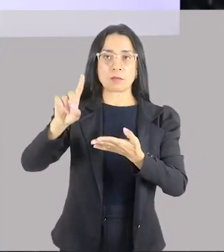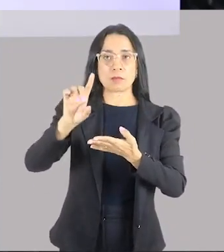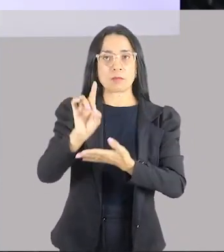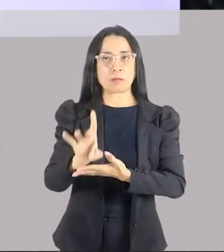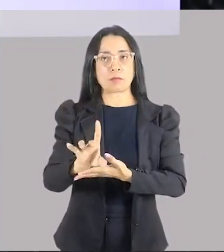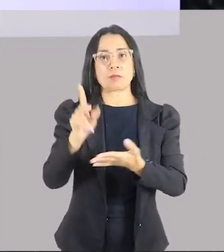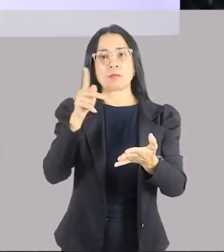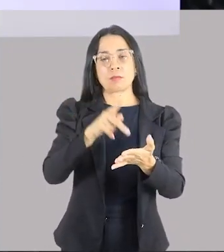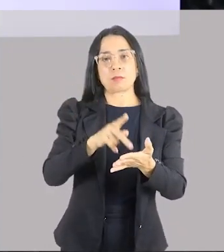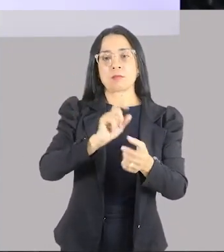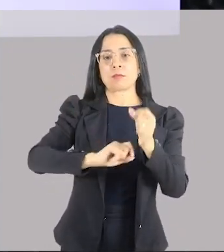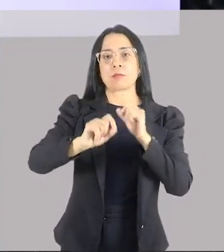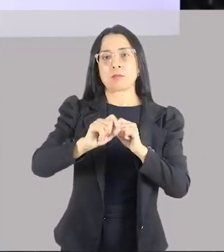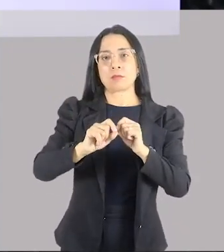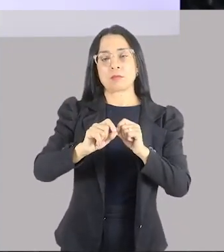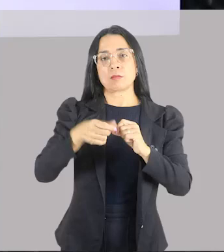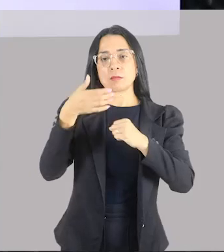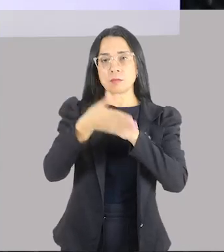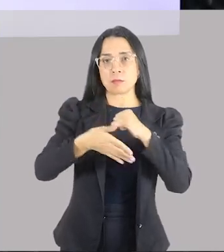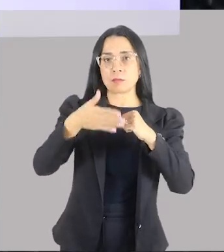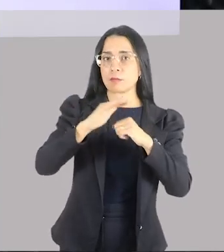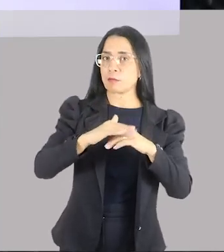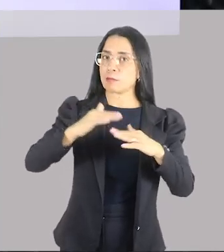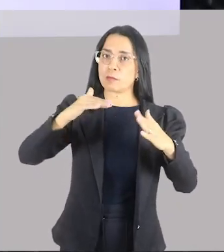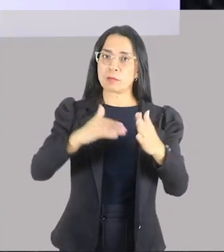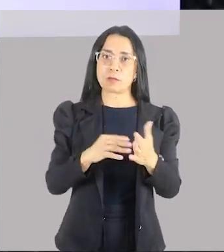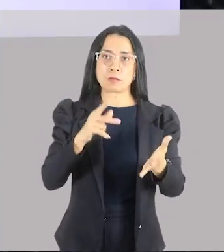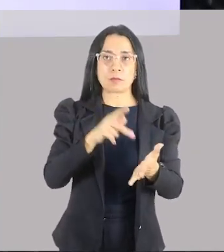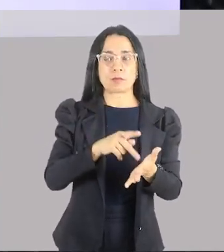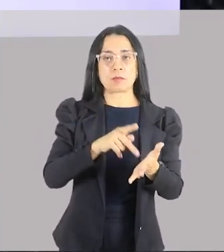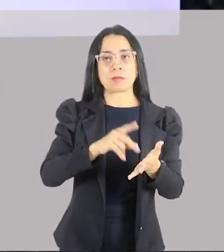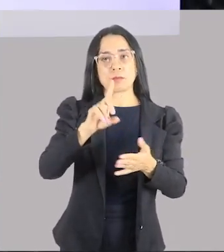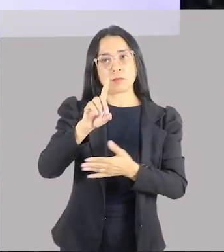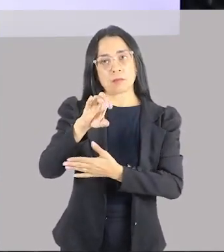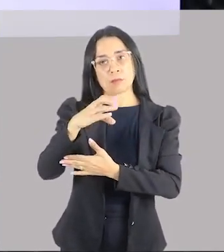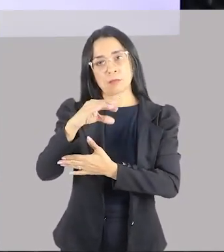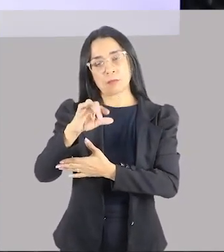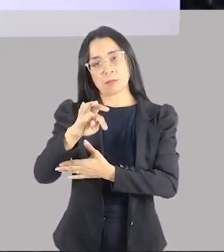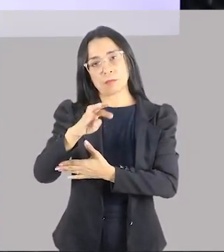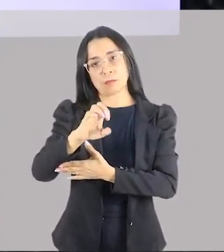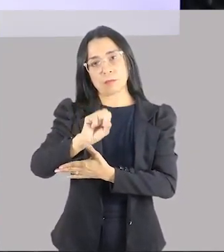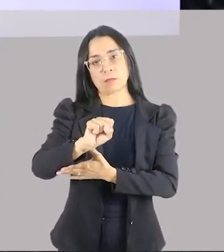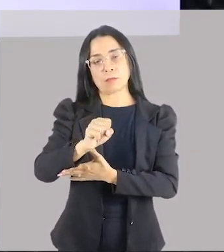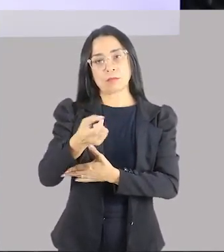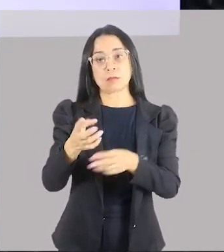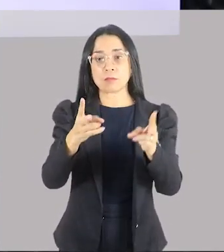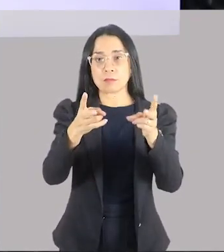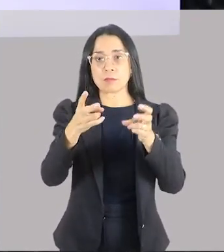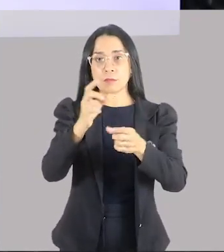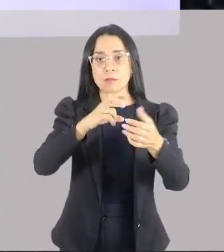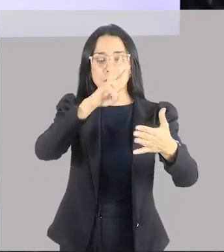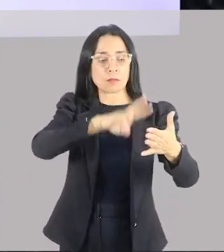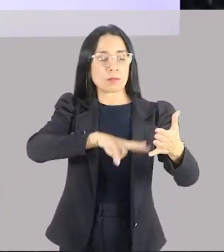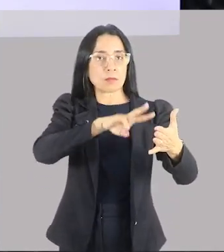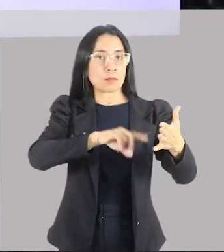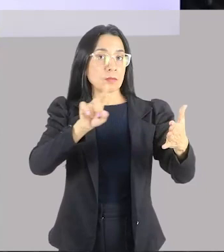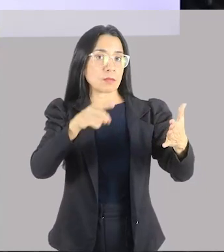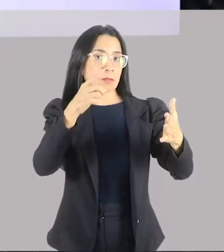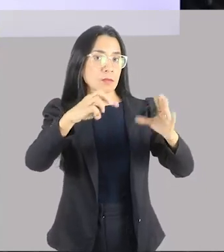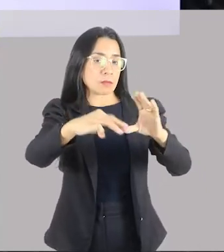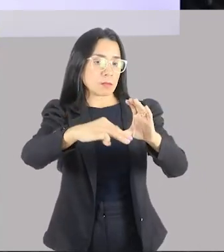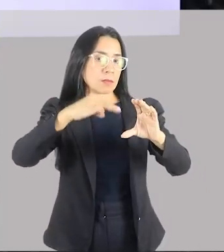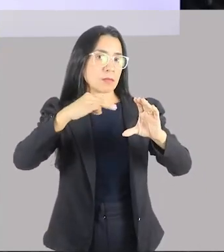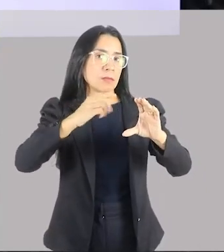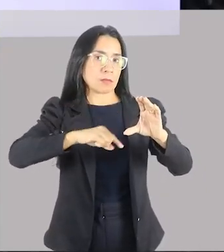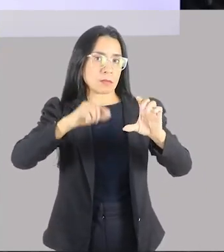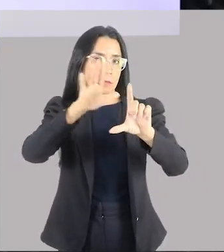uma verdade. Deus é o fundamento de toda a verdade em Descartes. Quer ver? Presta atenção, olhe, leia e depois mande para mim aqui na